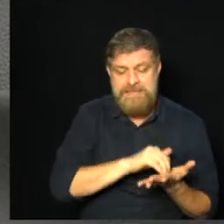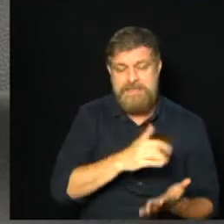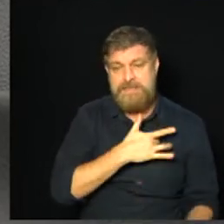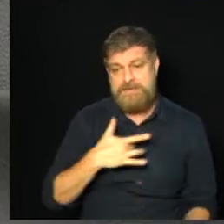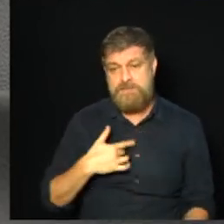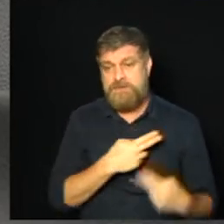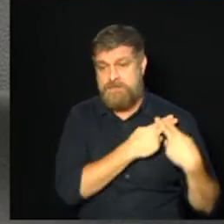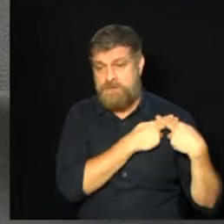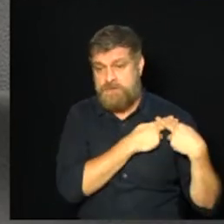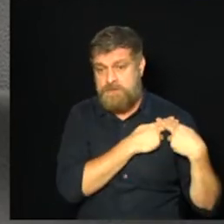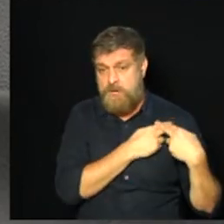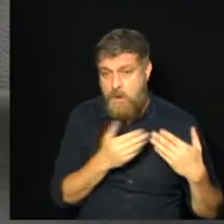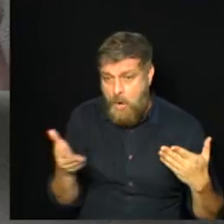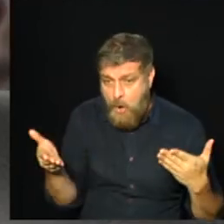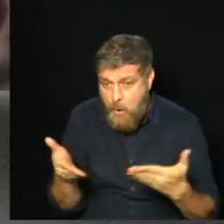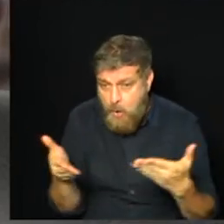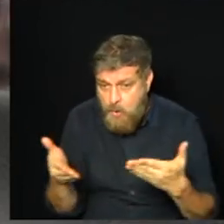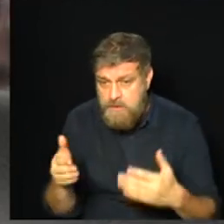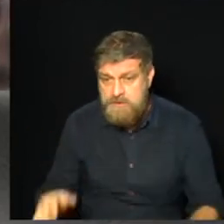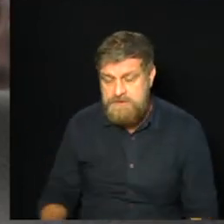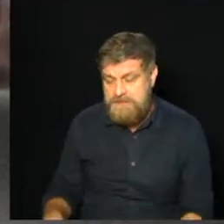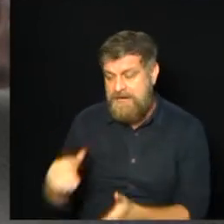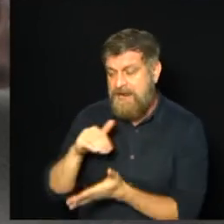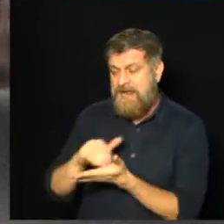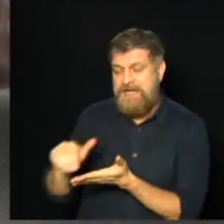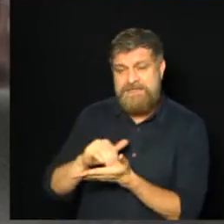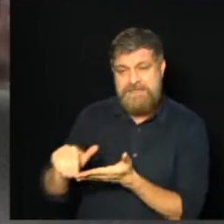Hoje, a Secretaria ficou